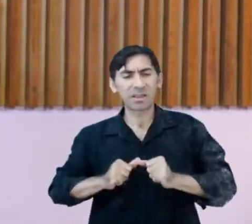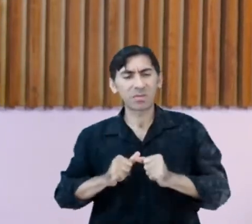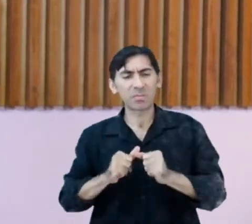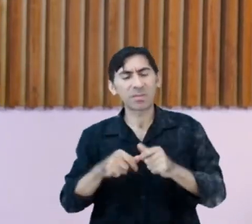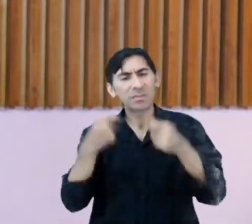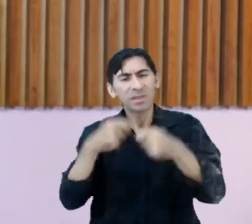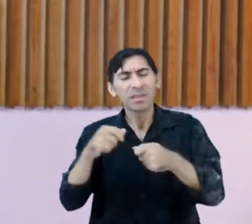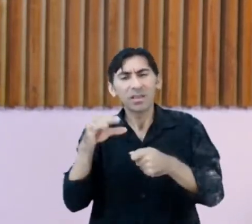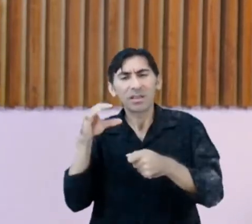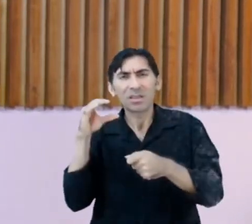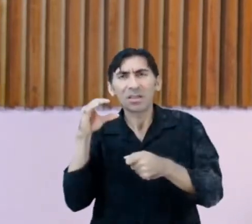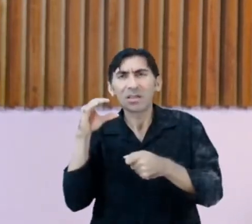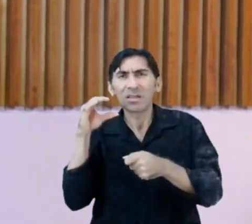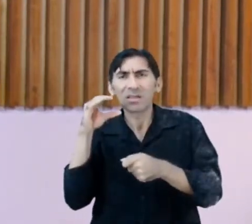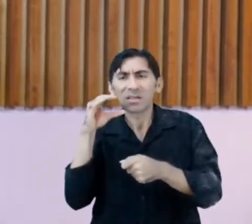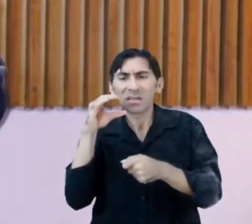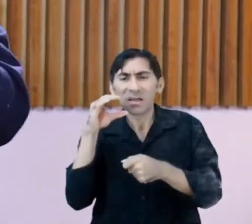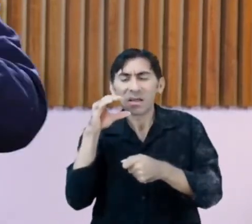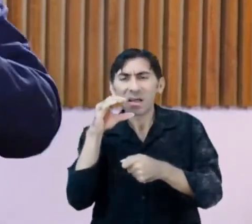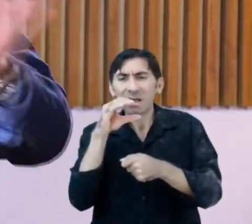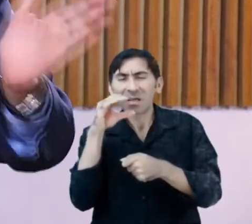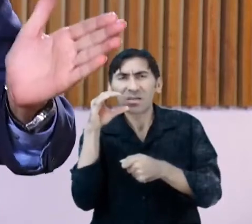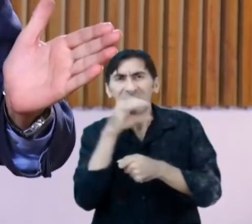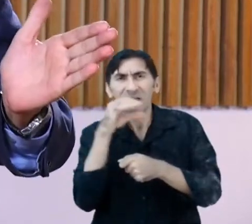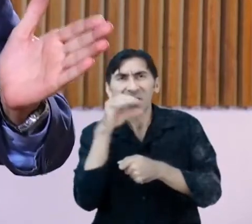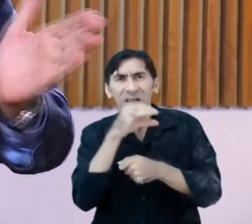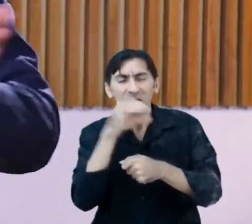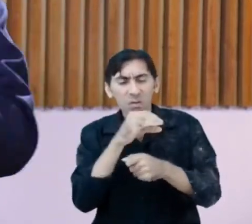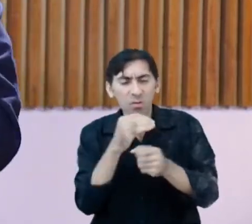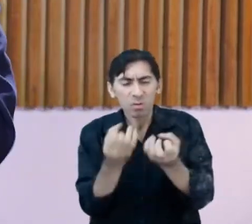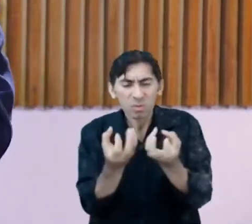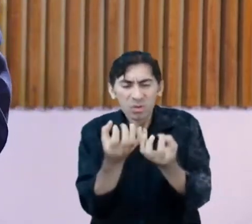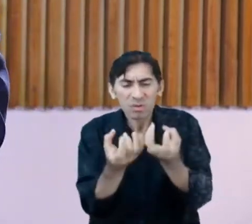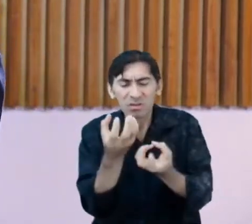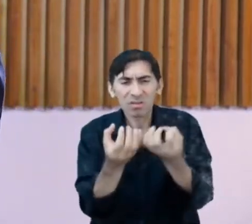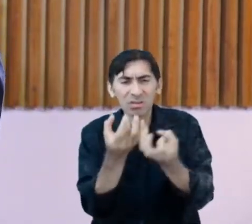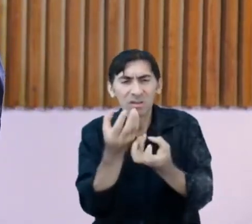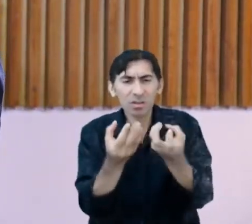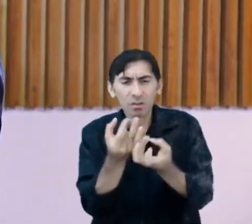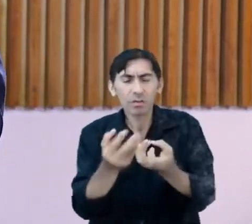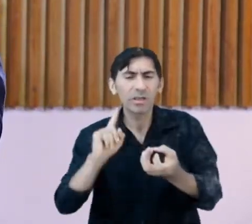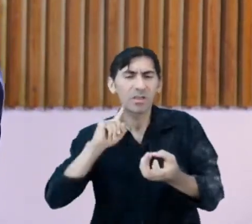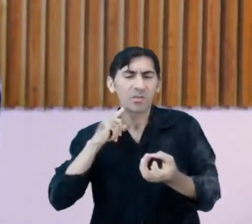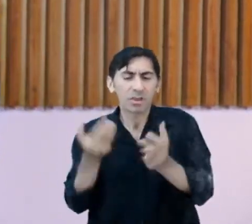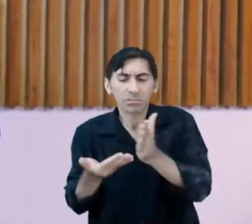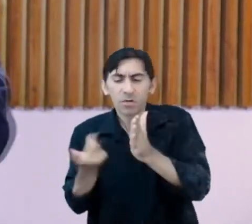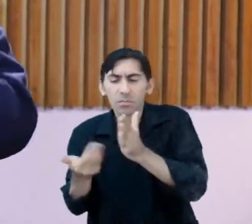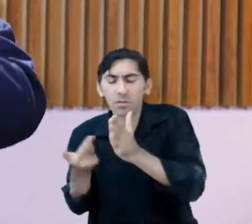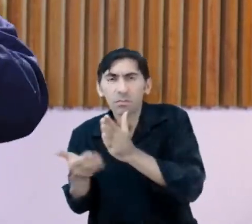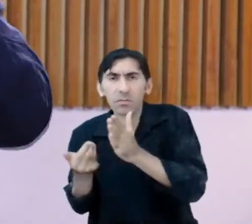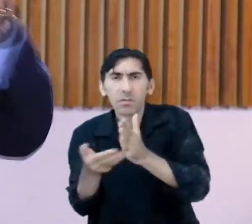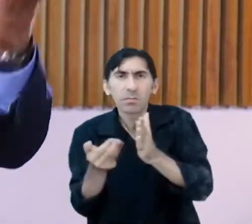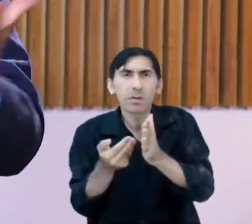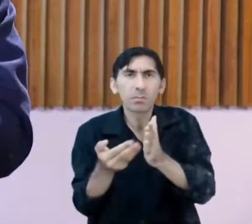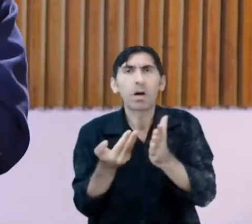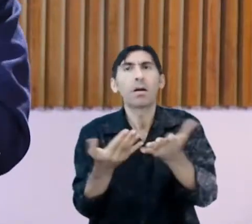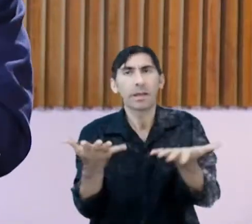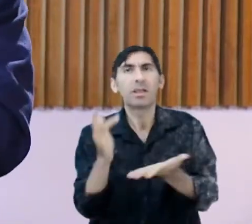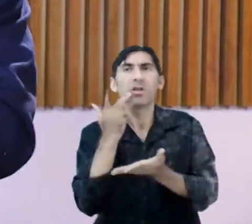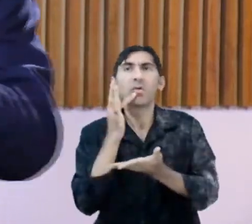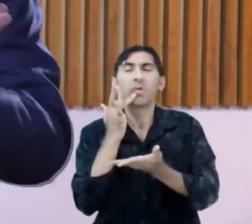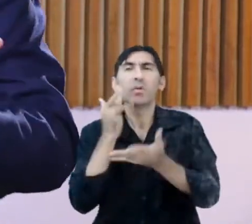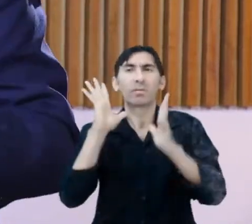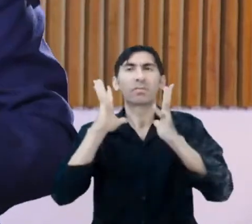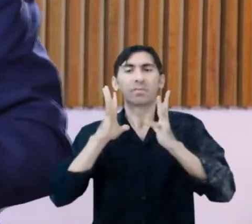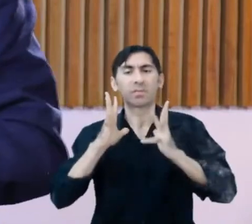a escória seja separada do ouro. E depois desse processo de queima, o ouro fica